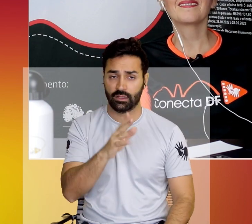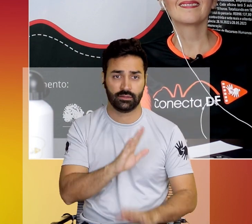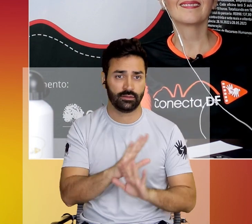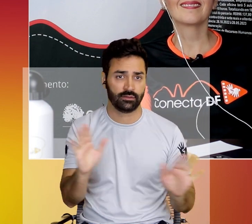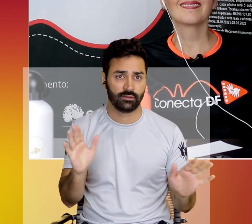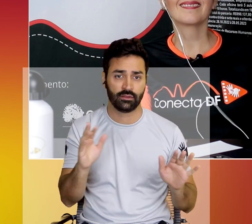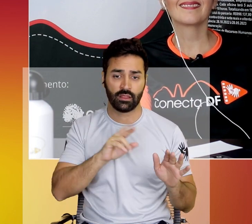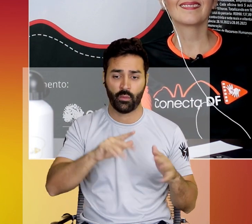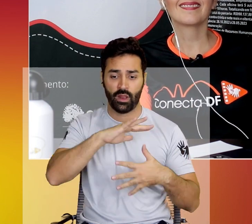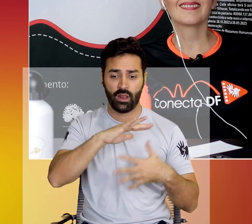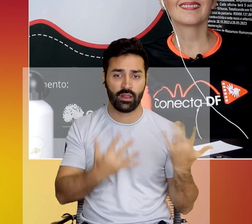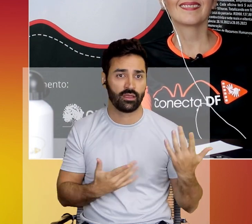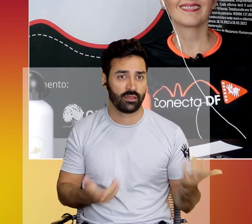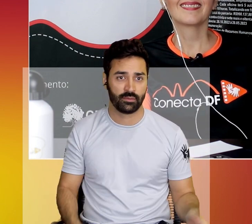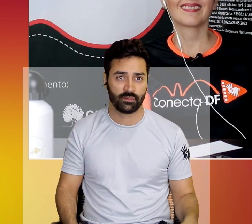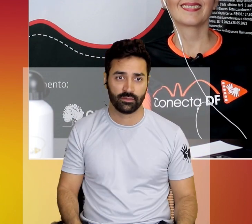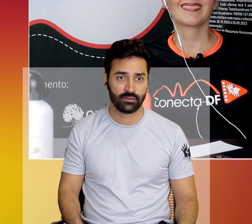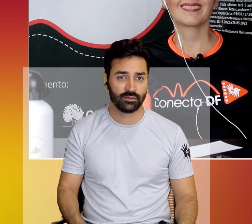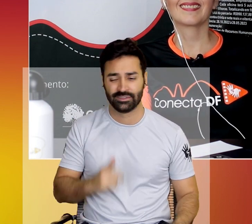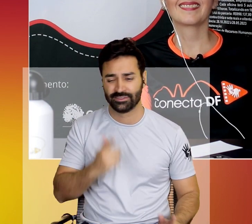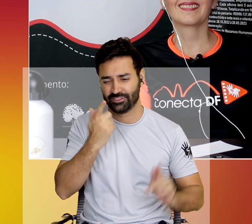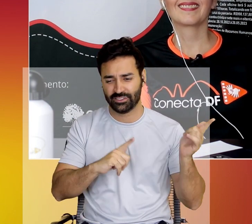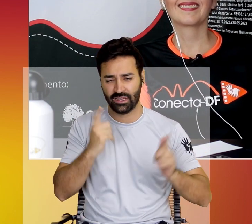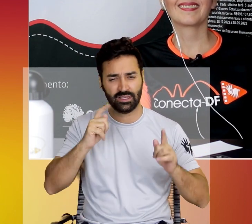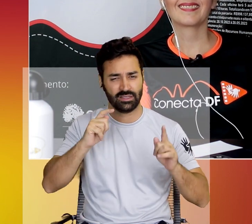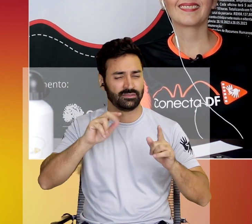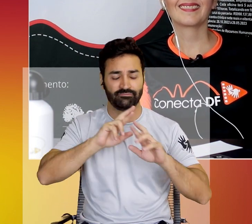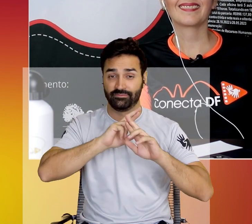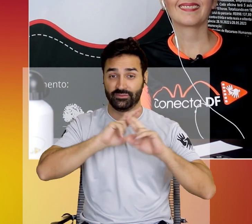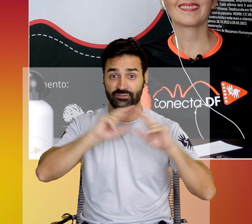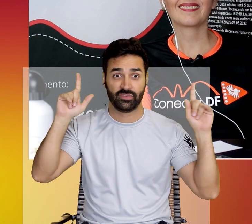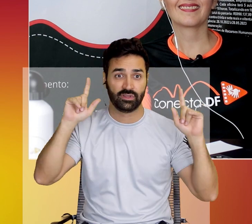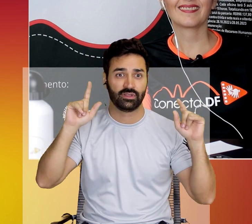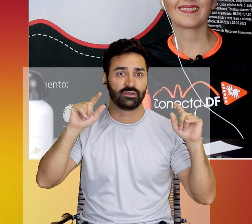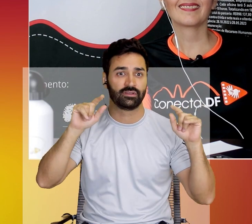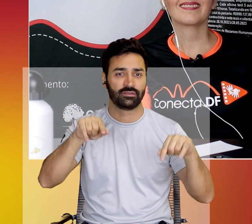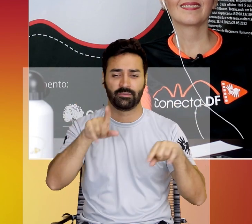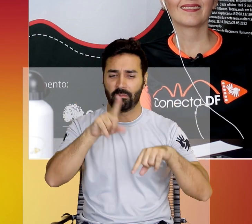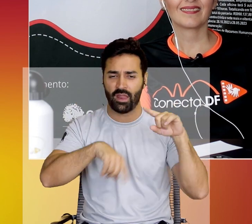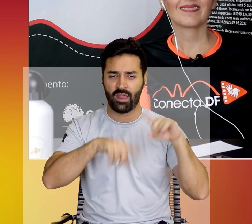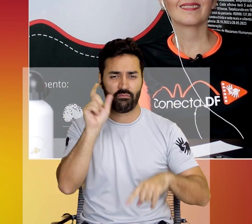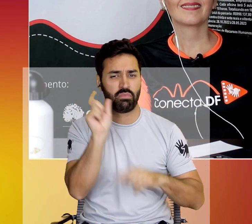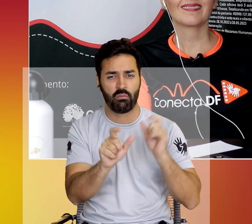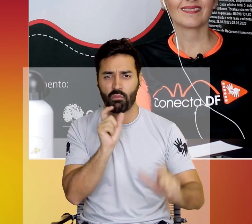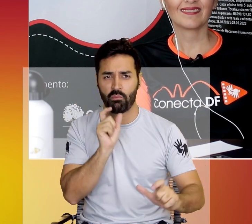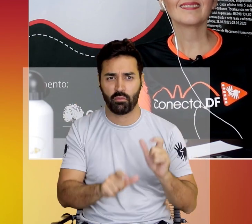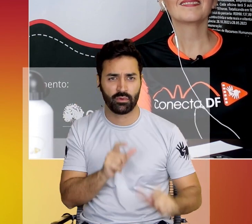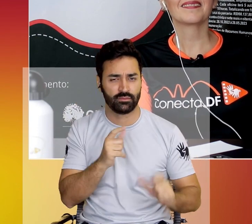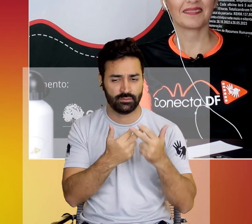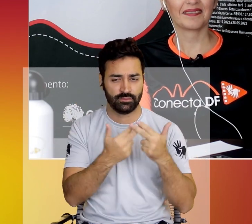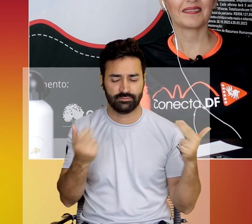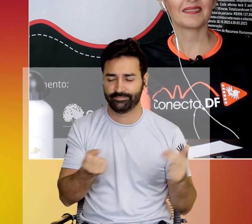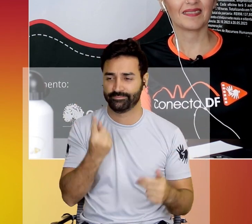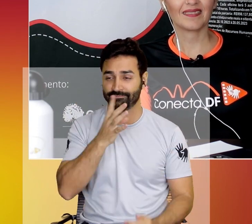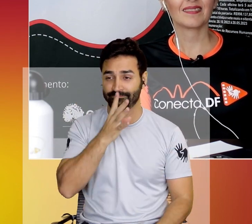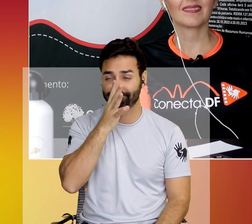Libras, nossa, ele fazia muitos gestos diferentes e xingava e fazia gestos, sabe? Gestos, assim, obscenos, e